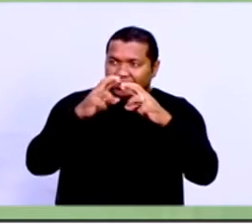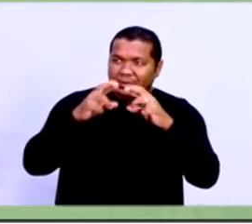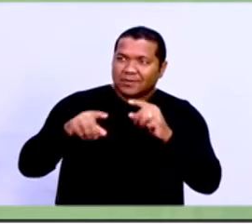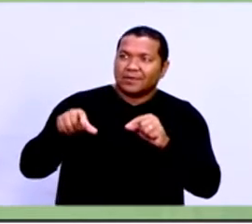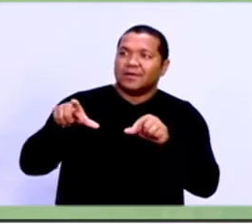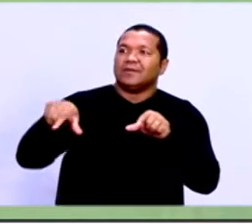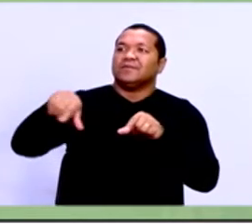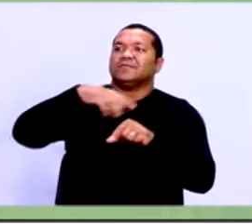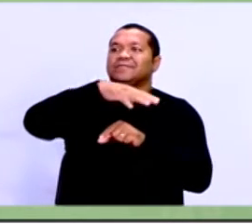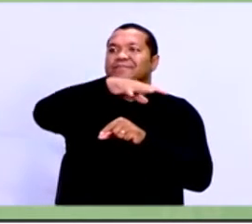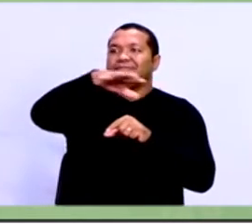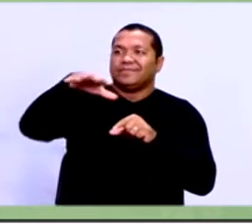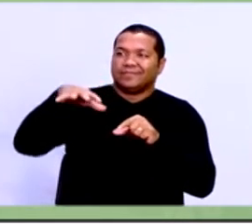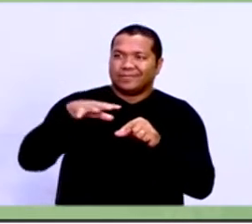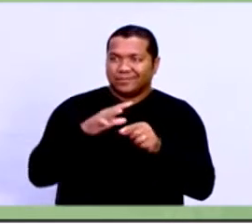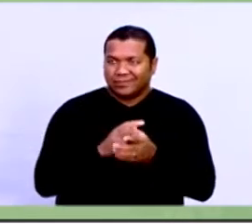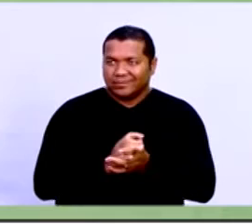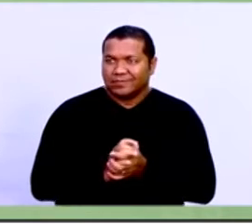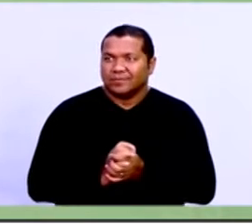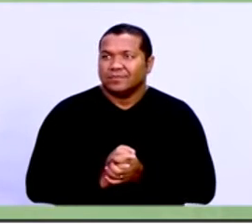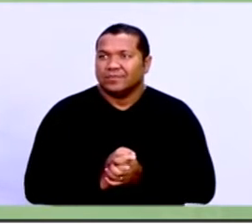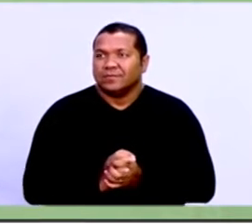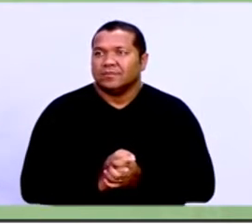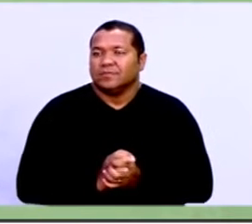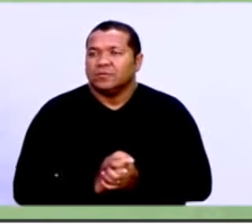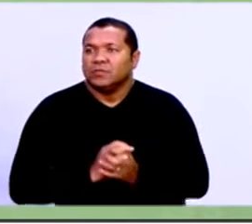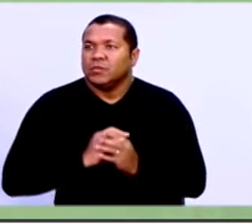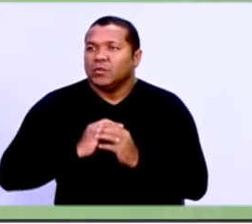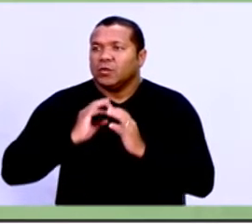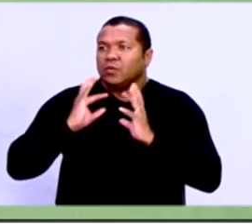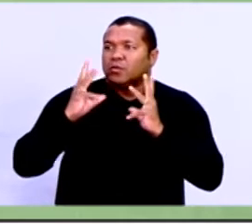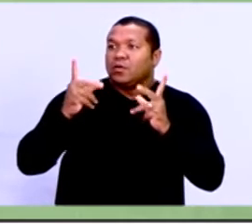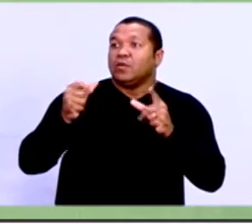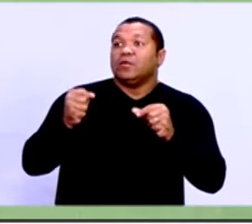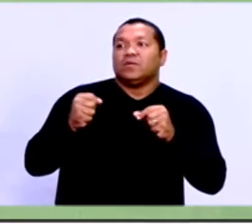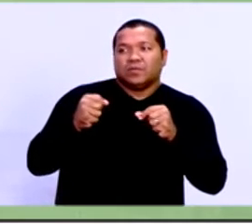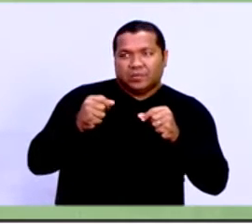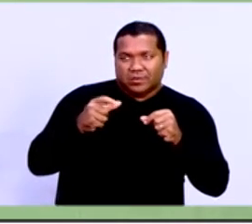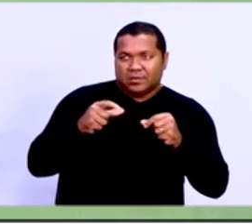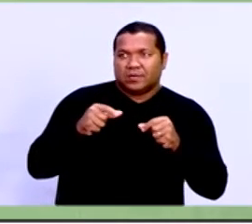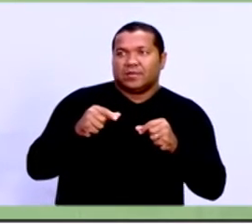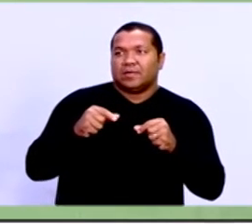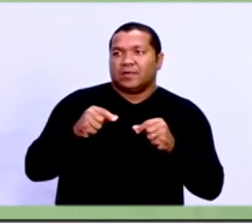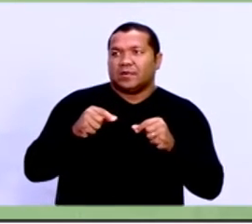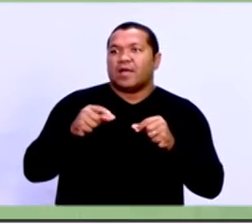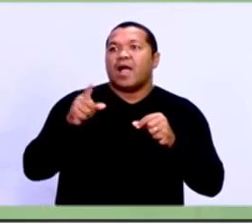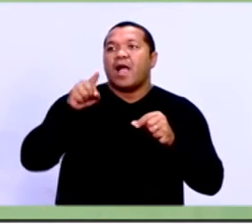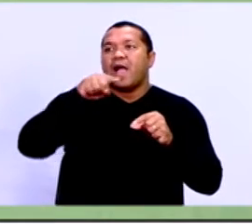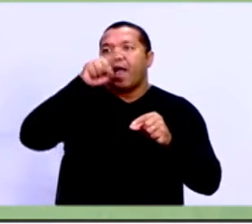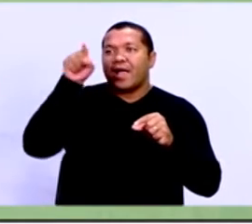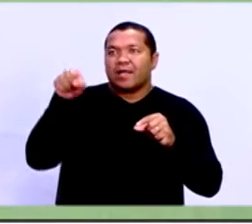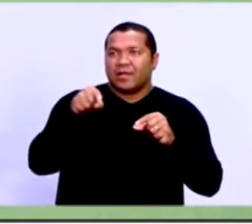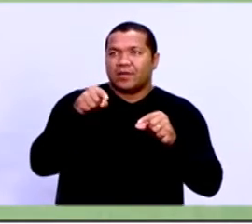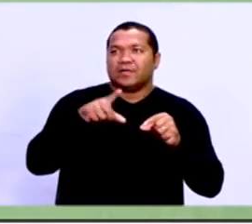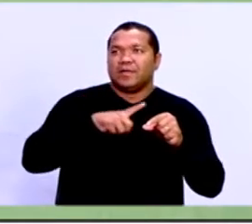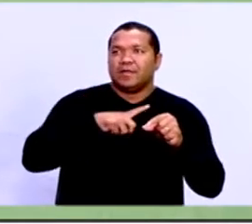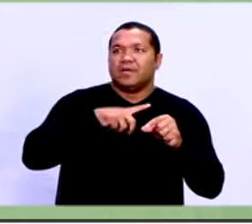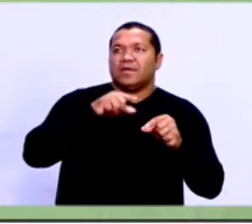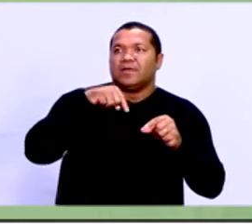ser mostrada aqui na sala de espera e aqui eu tenho os caixas né cada